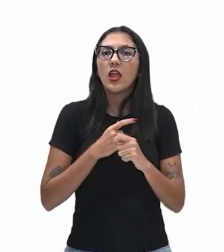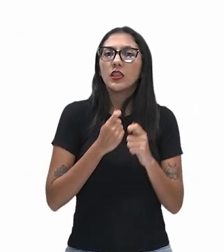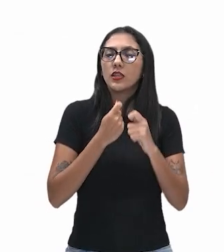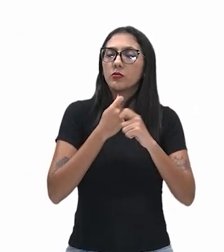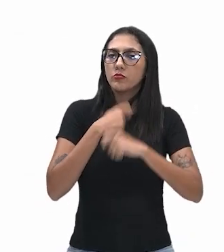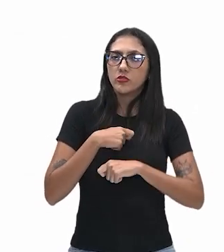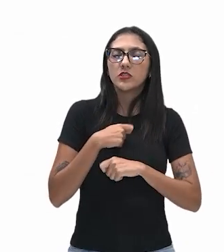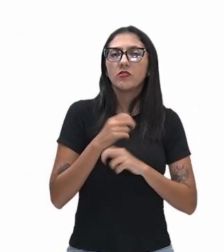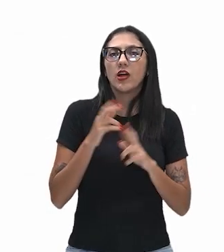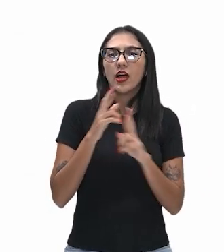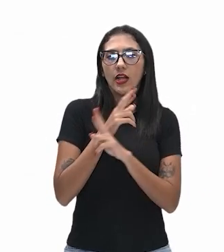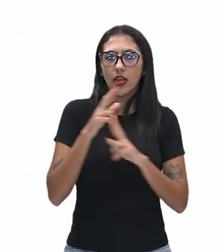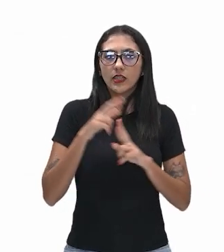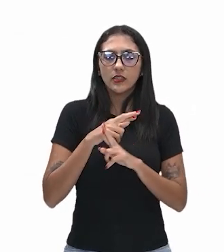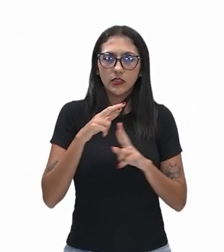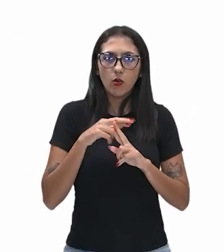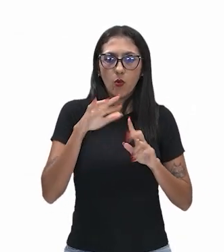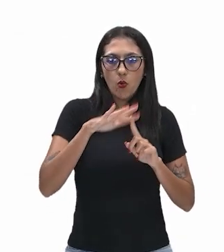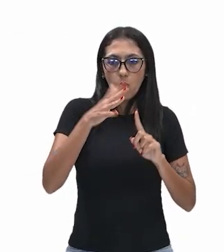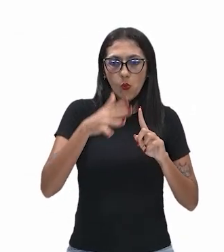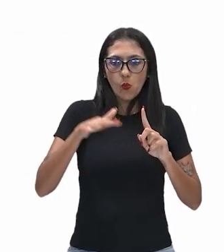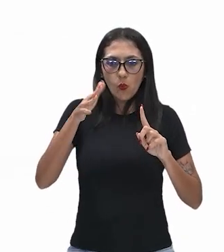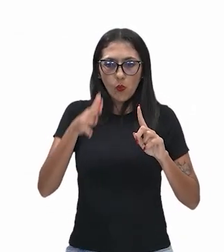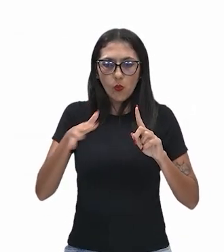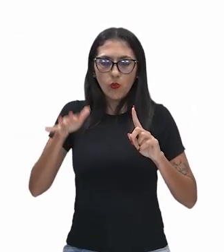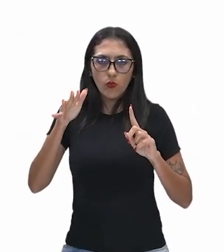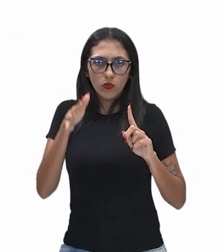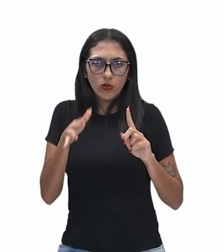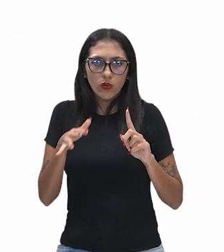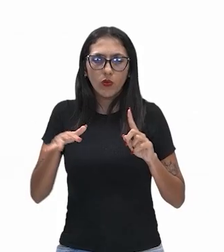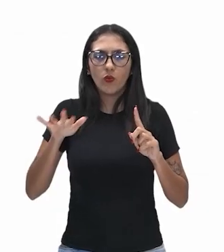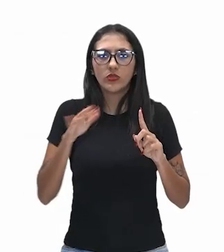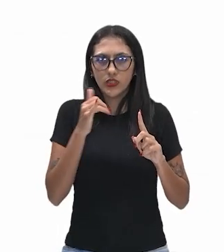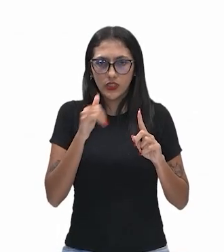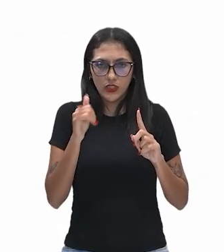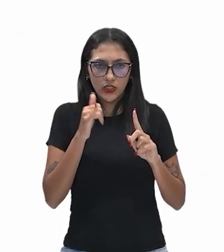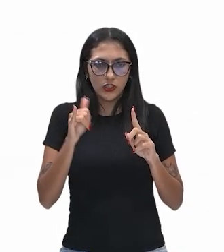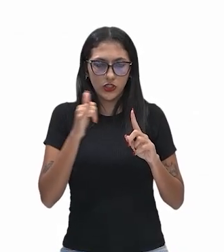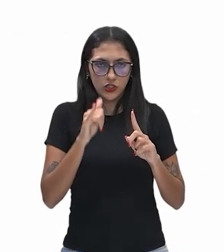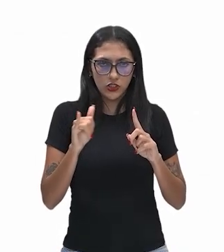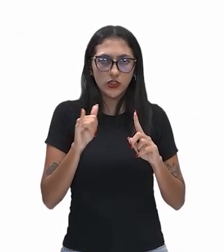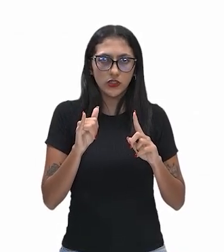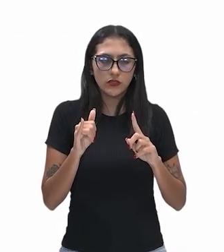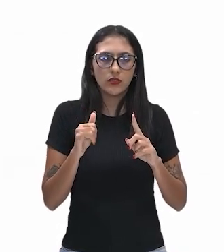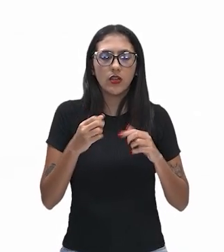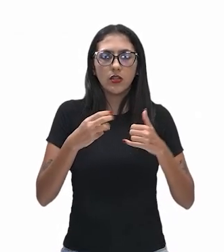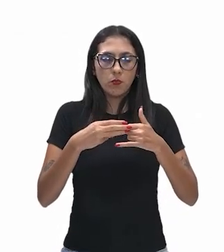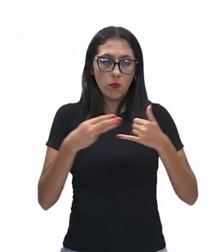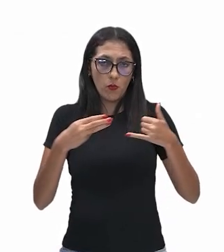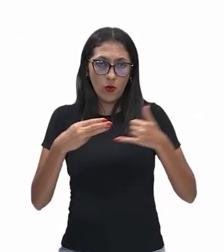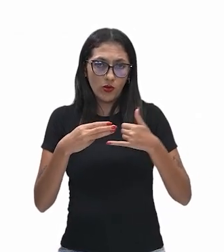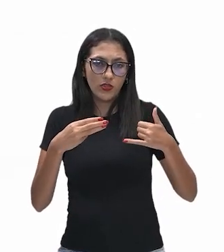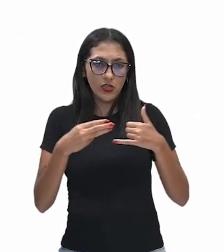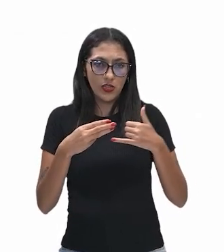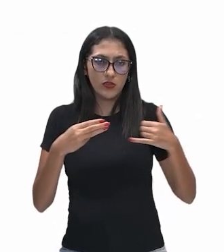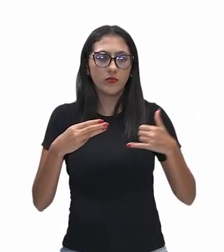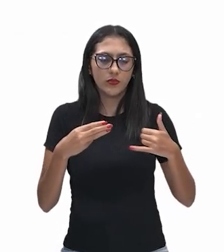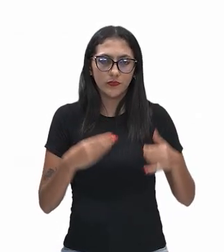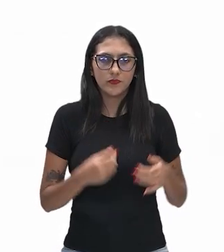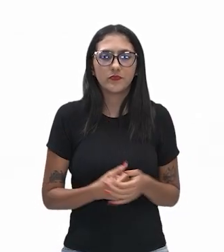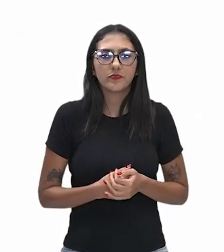onda. E expressa a incapacidade dos conceitos clássicos de partícula ou de onda para